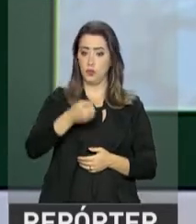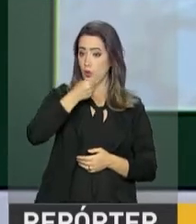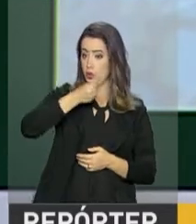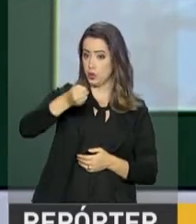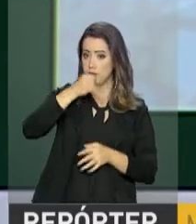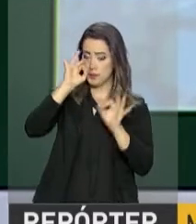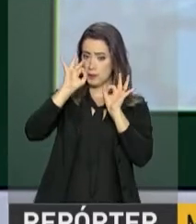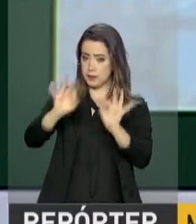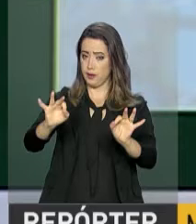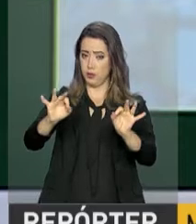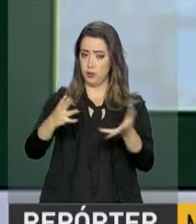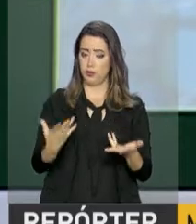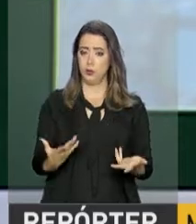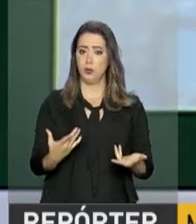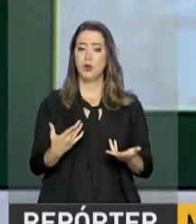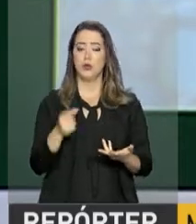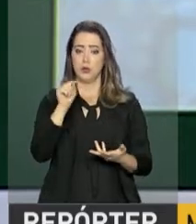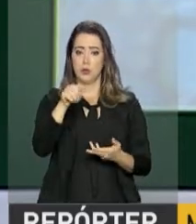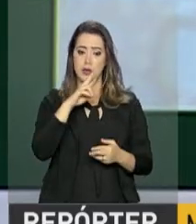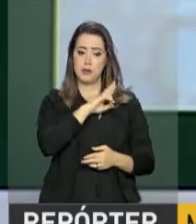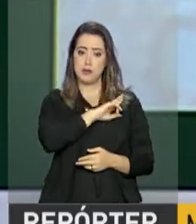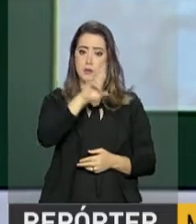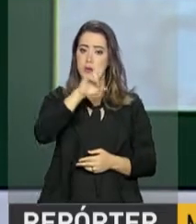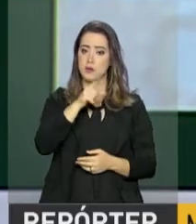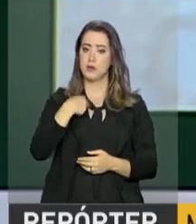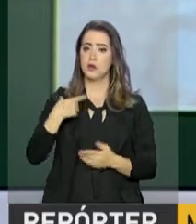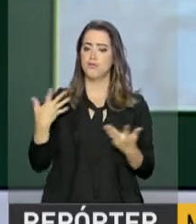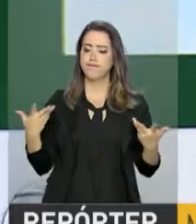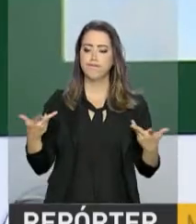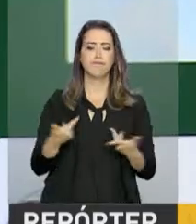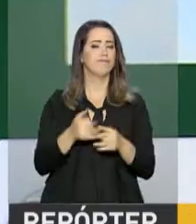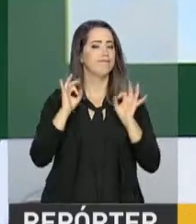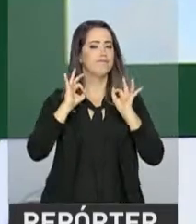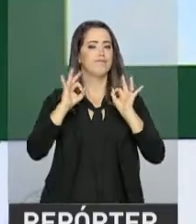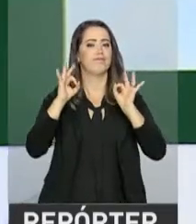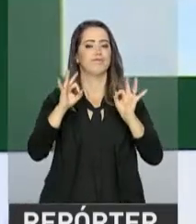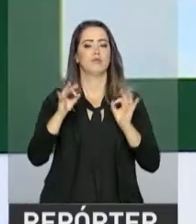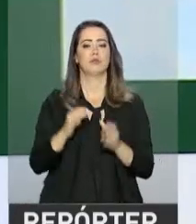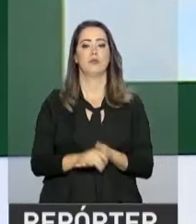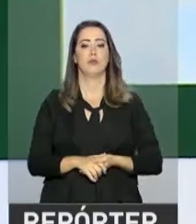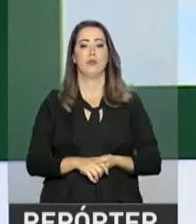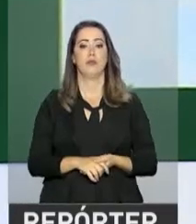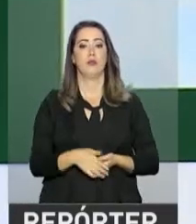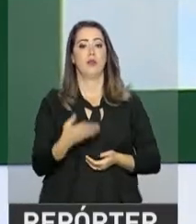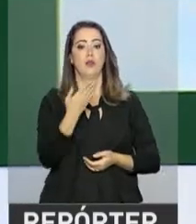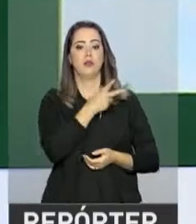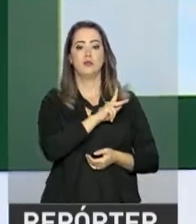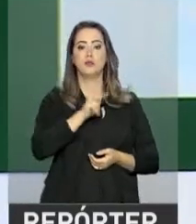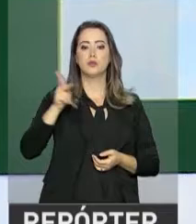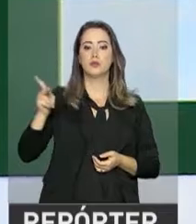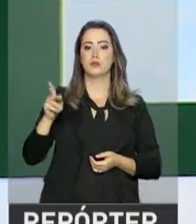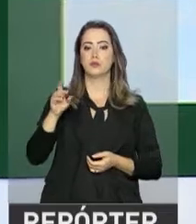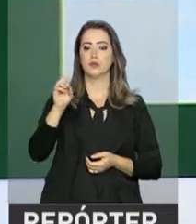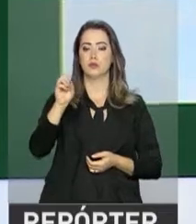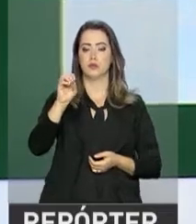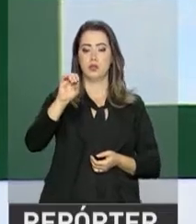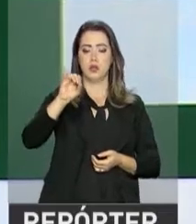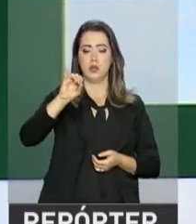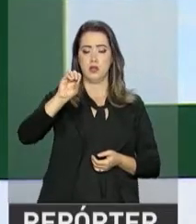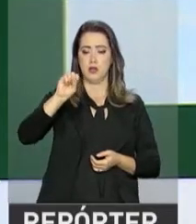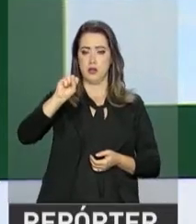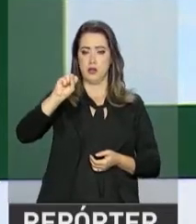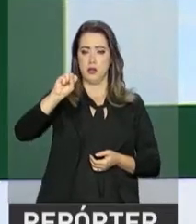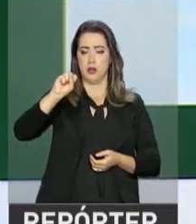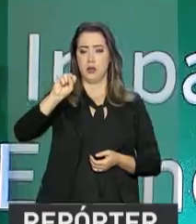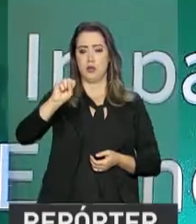credibilidade, sério, responsável e de qualidade. O presidente do Superior Tribunal Eleitoral disse que se um candidato